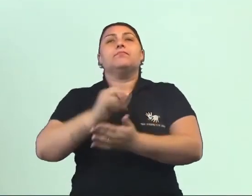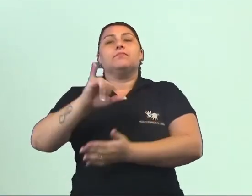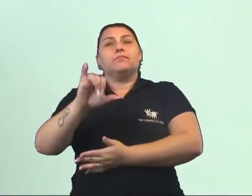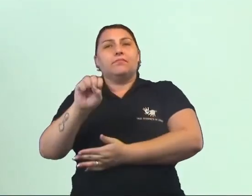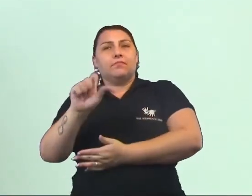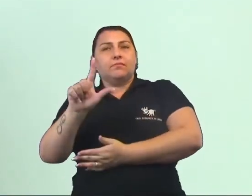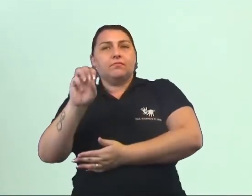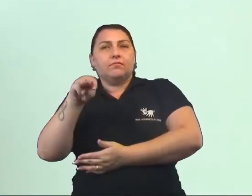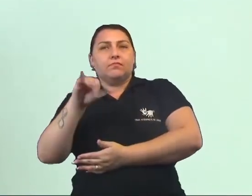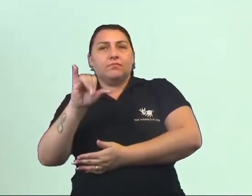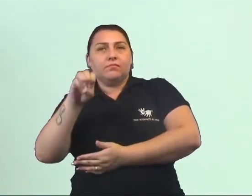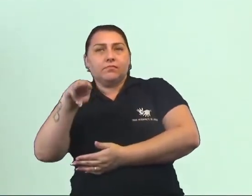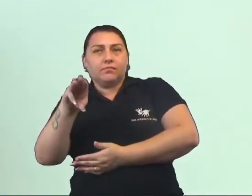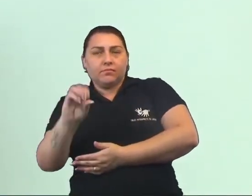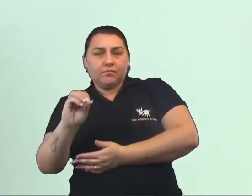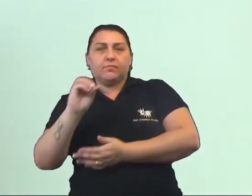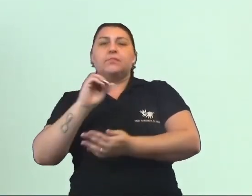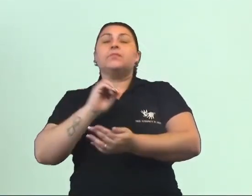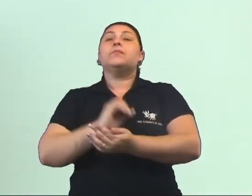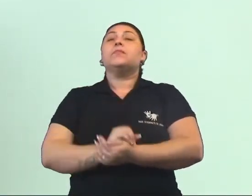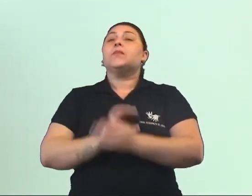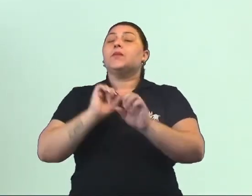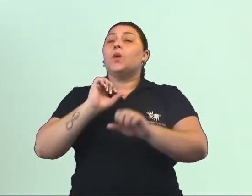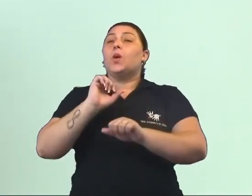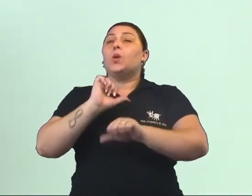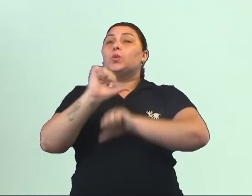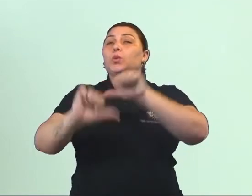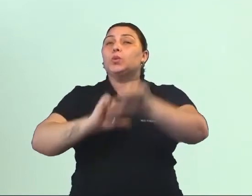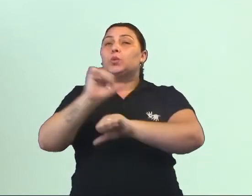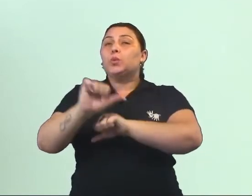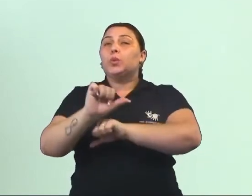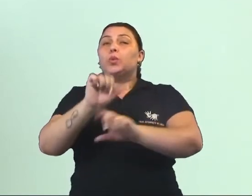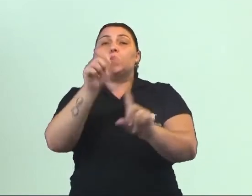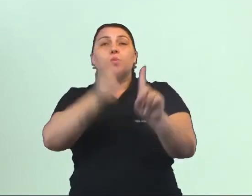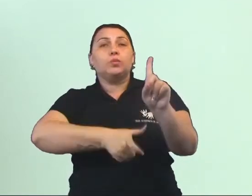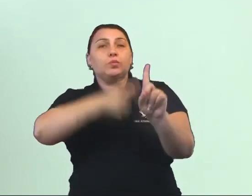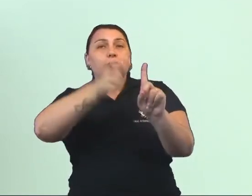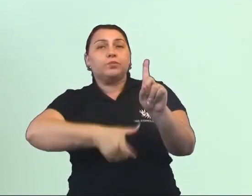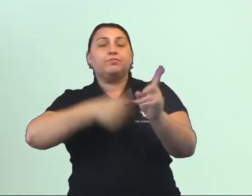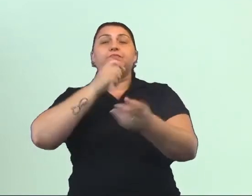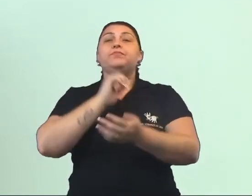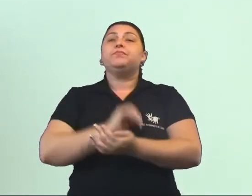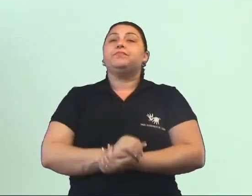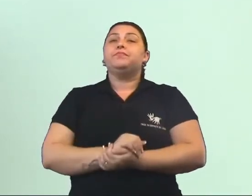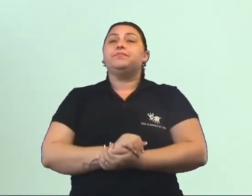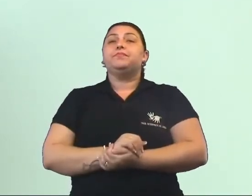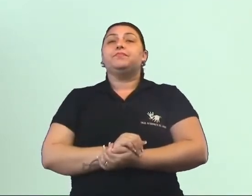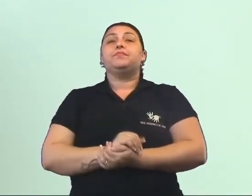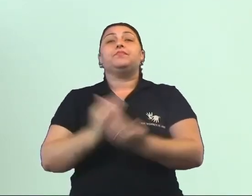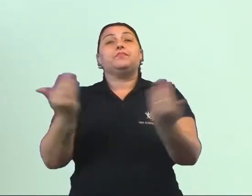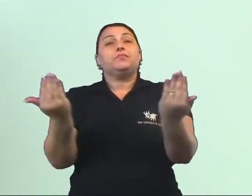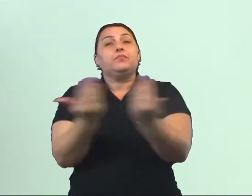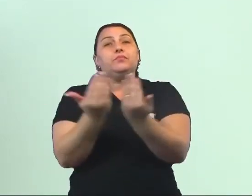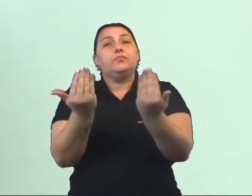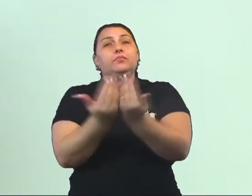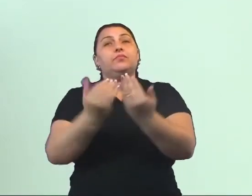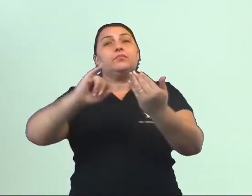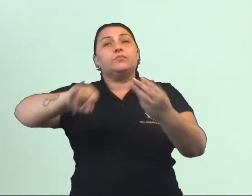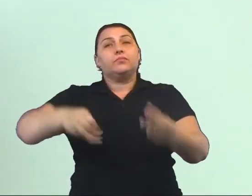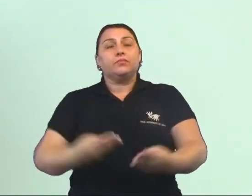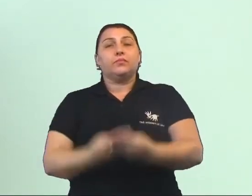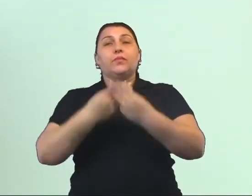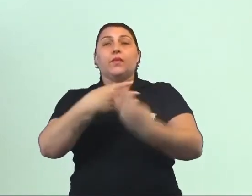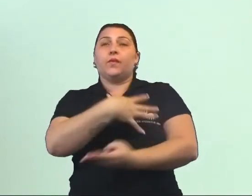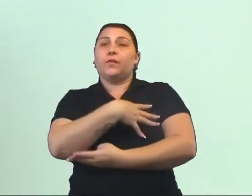no islamismo. No islamismo eles só trocam um personagem, não é? Enquanto que no cristianismo e no judaísmo o filho